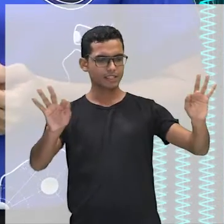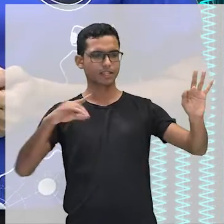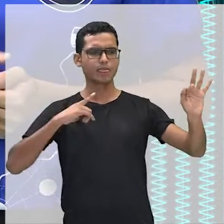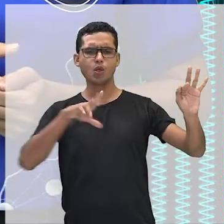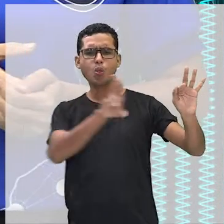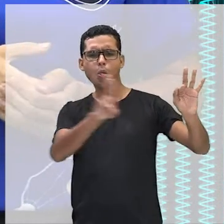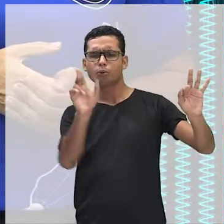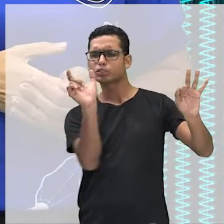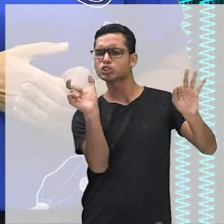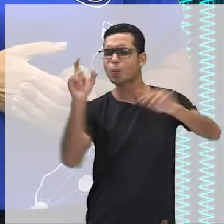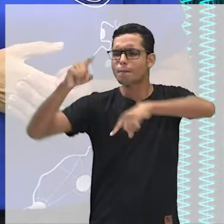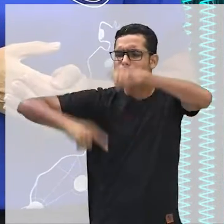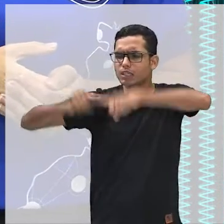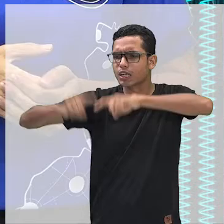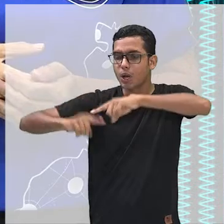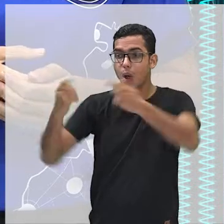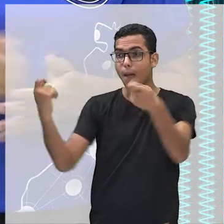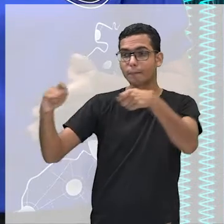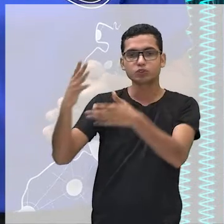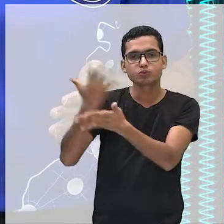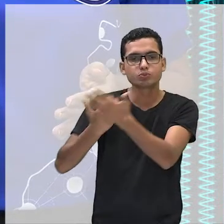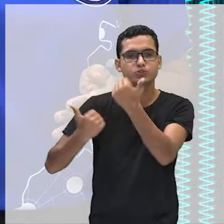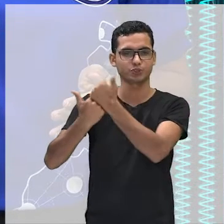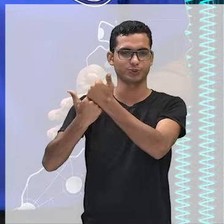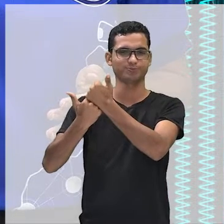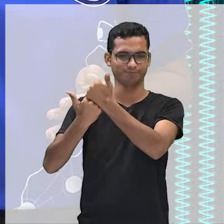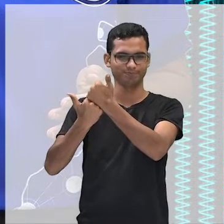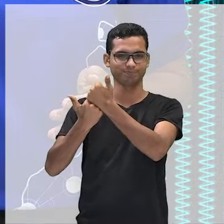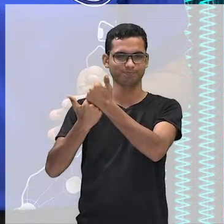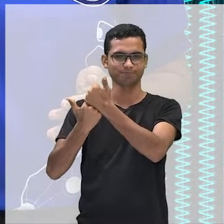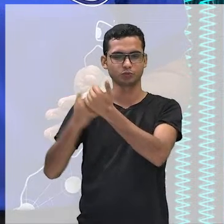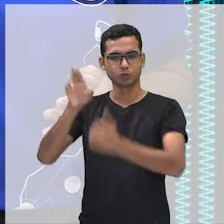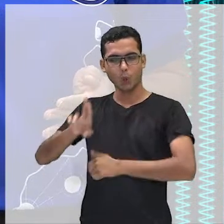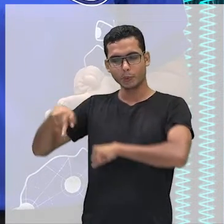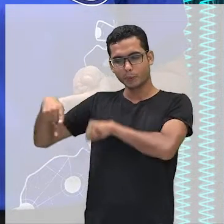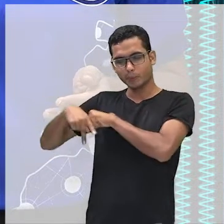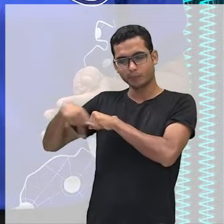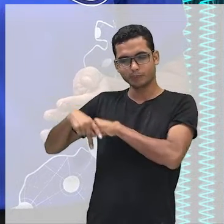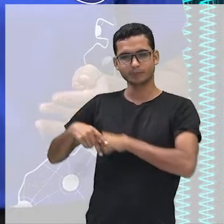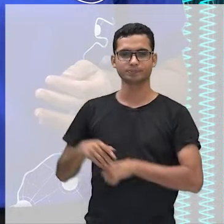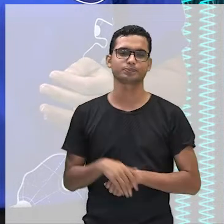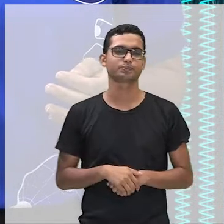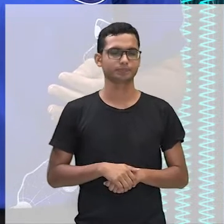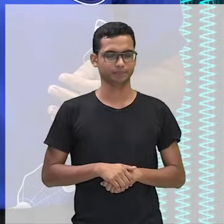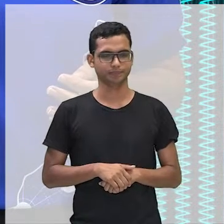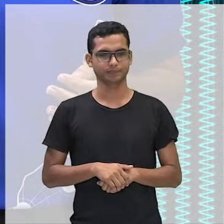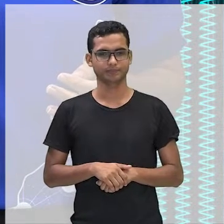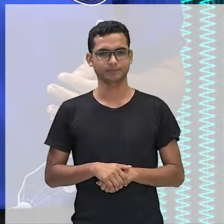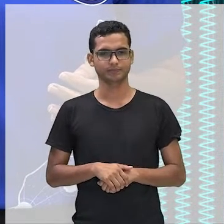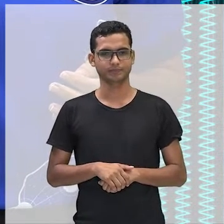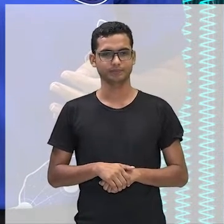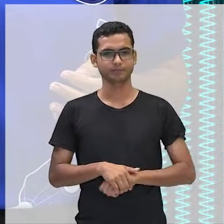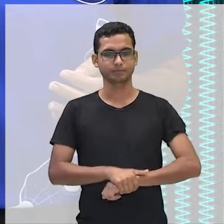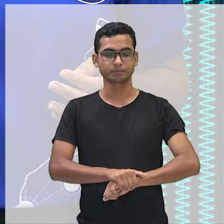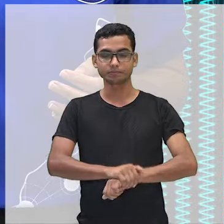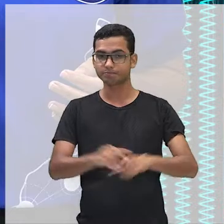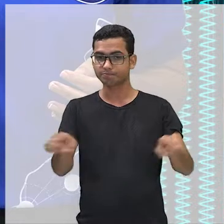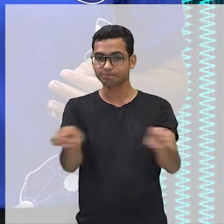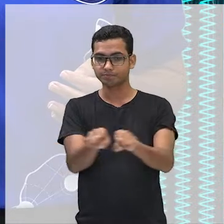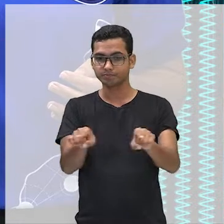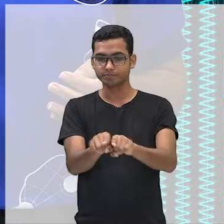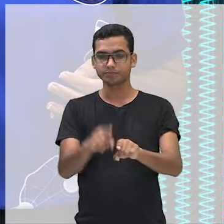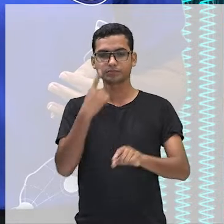poderia utilizar os object pronouns. Tudo bem? Então, só relendo aqui para anotarem direitinho. São usados